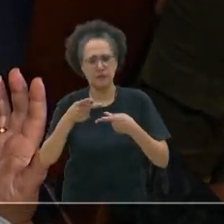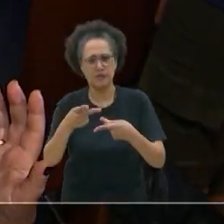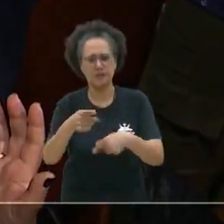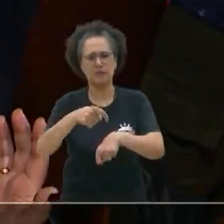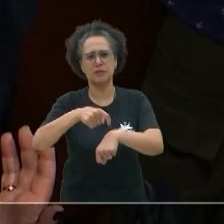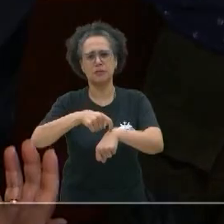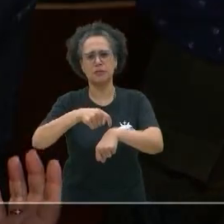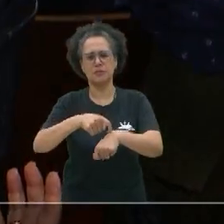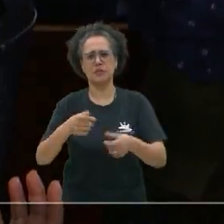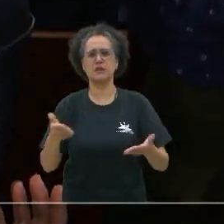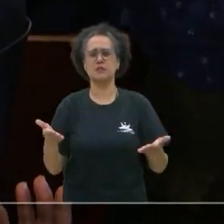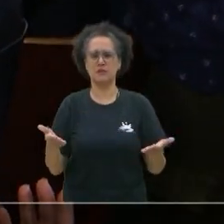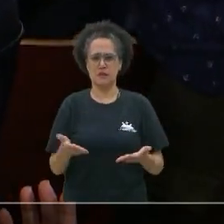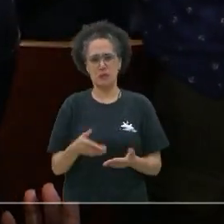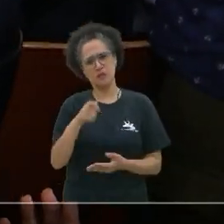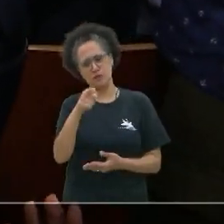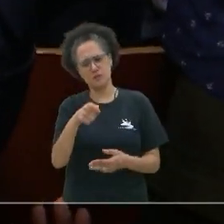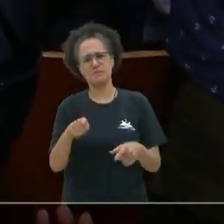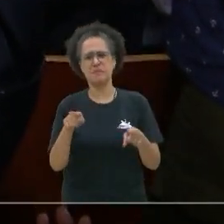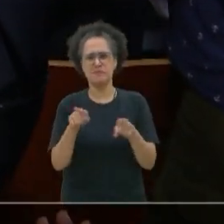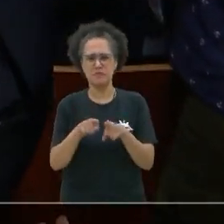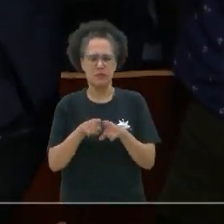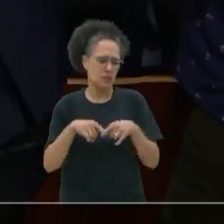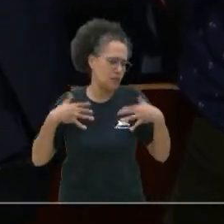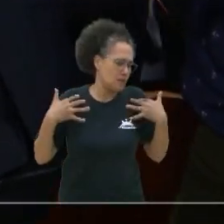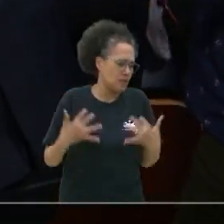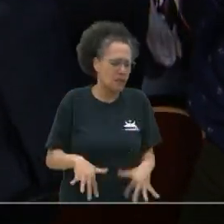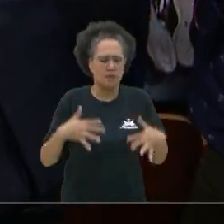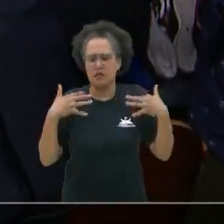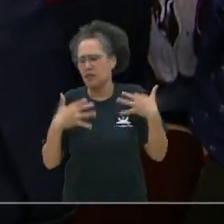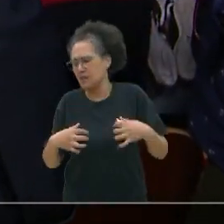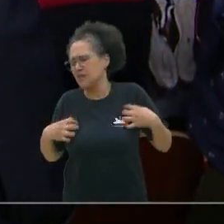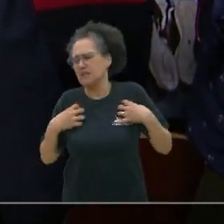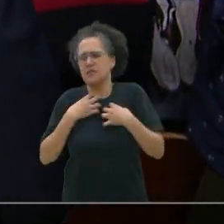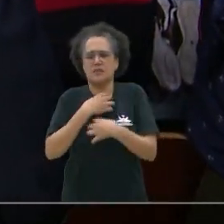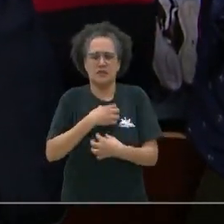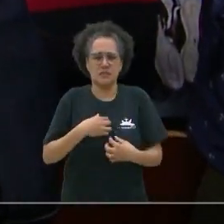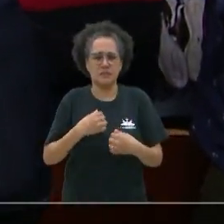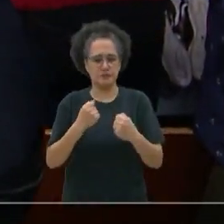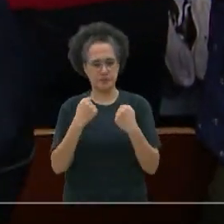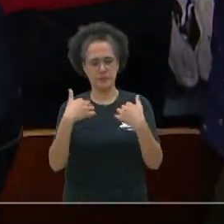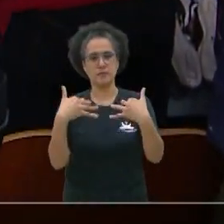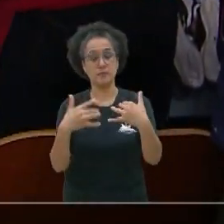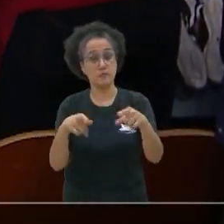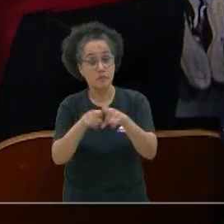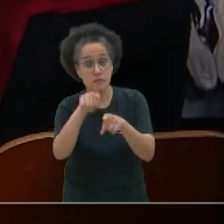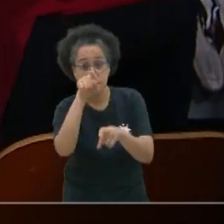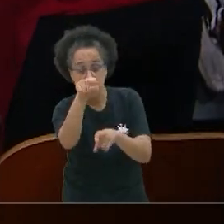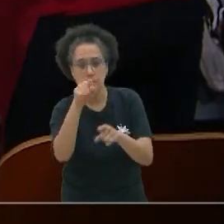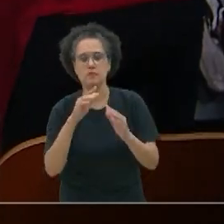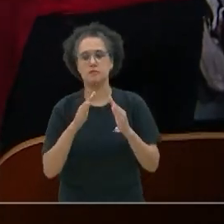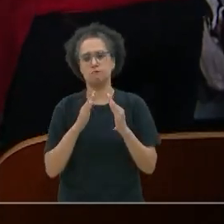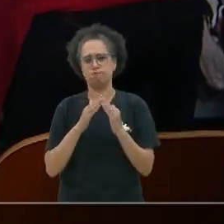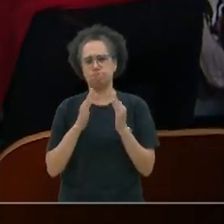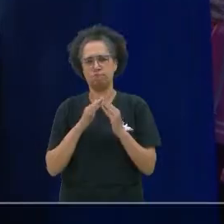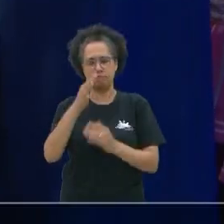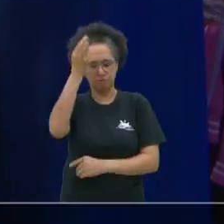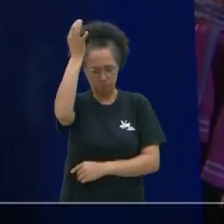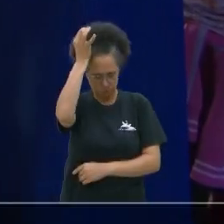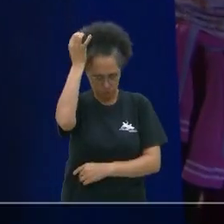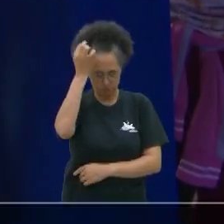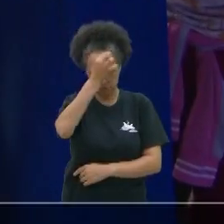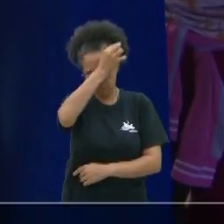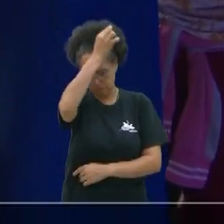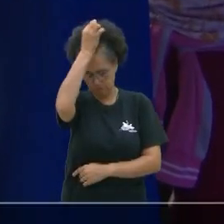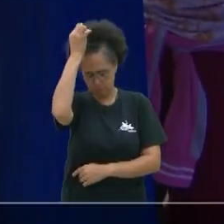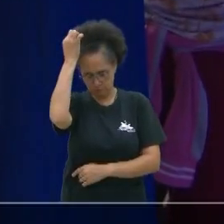momento. Você que se encontra nesse desespero, você aqui no auditório, você em casa, que o Espírito